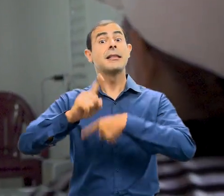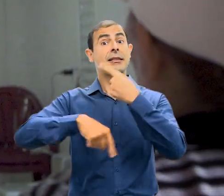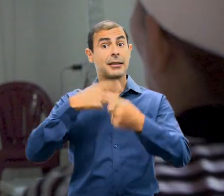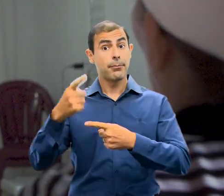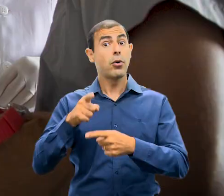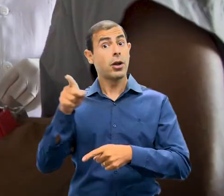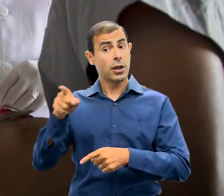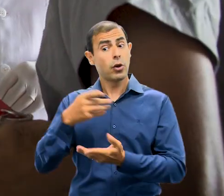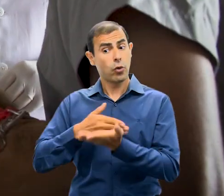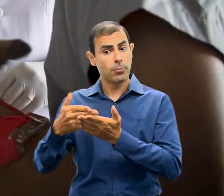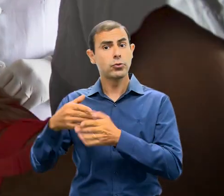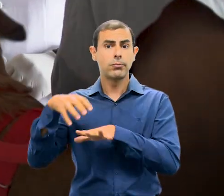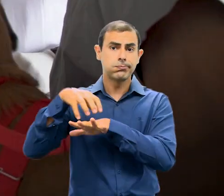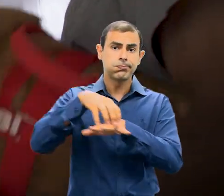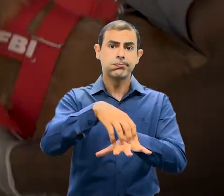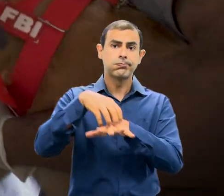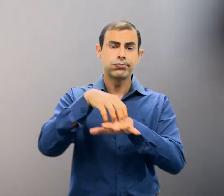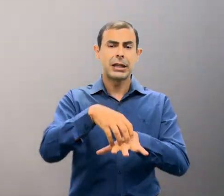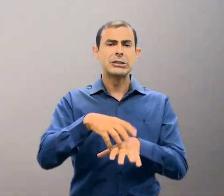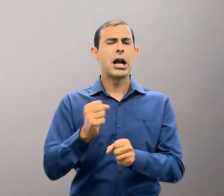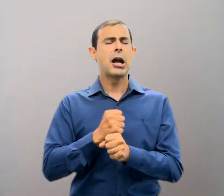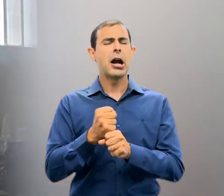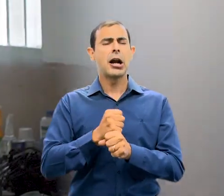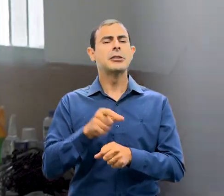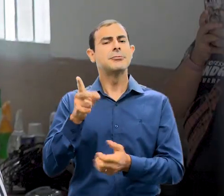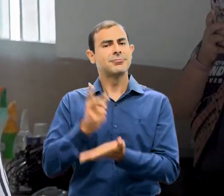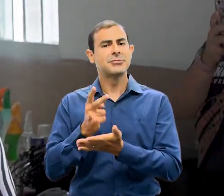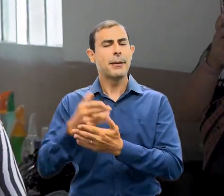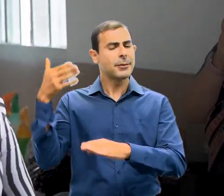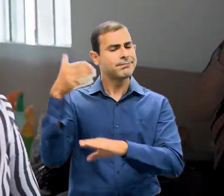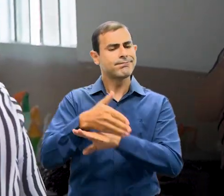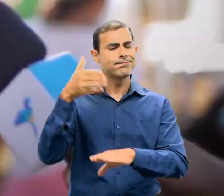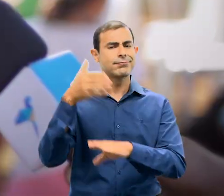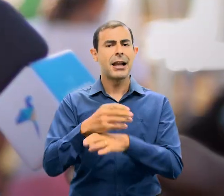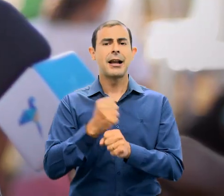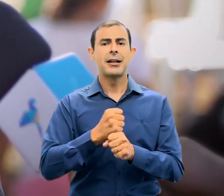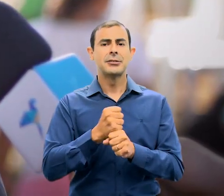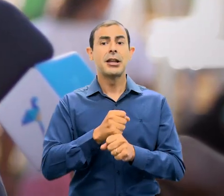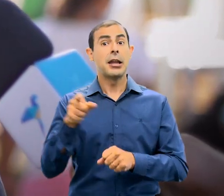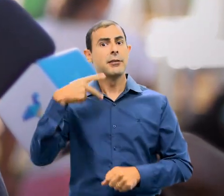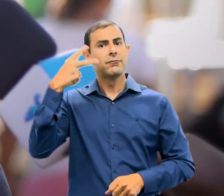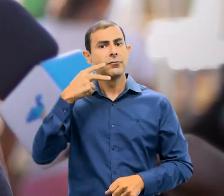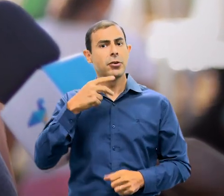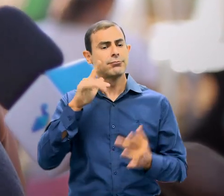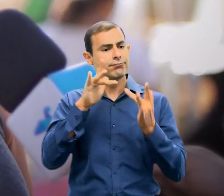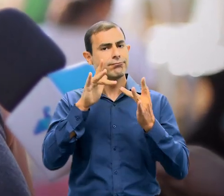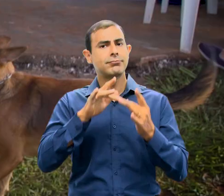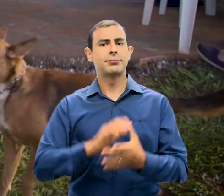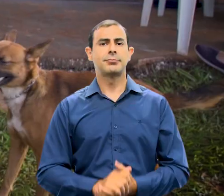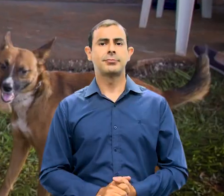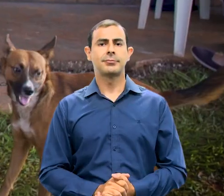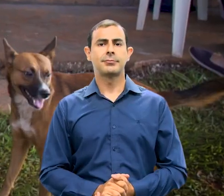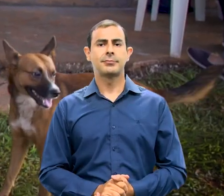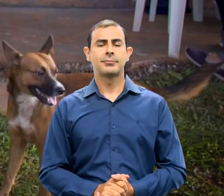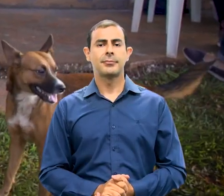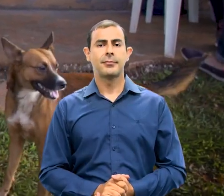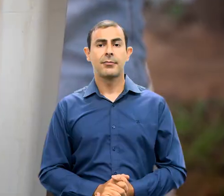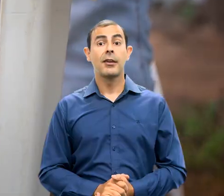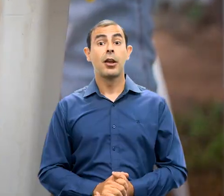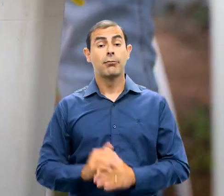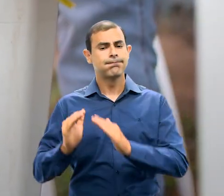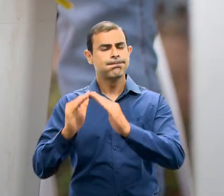fazer, já tem muitos anos mesmo que ele que cuida do meu cachorrinho. Todos os anos ele está presente. Ele é um vereador presente. Os